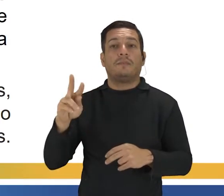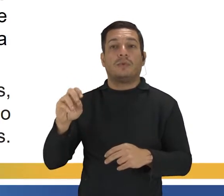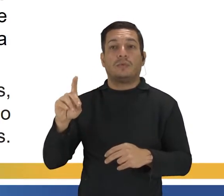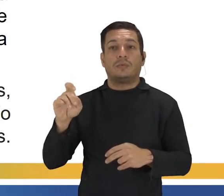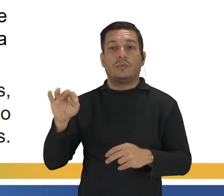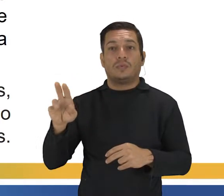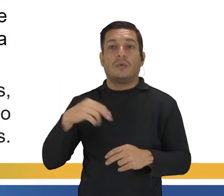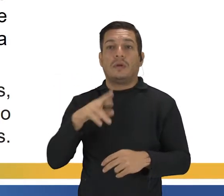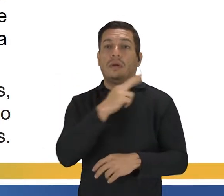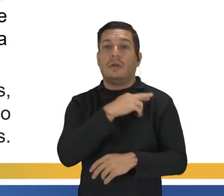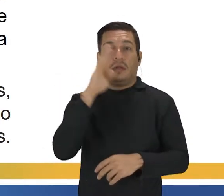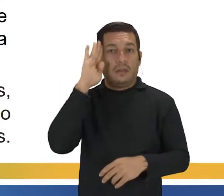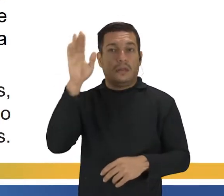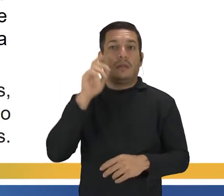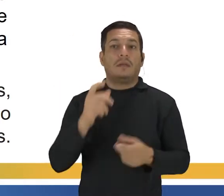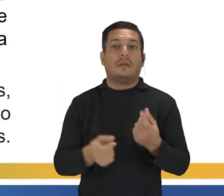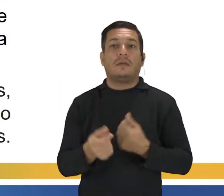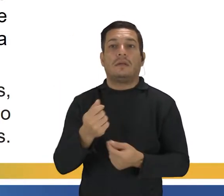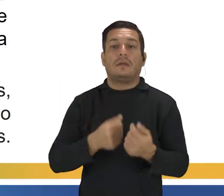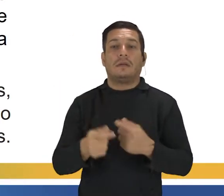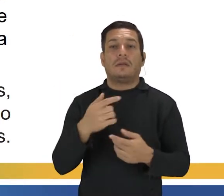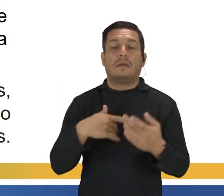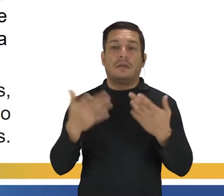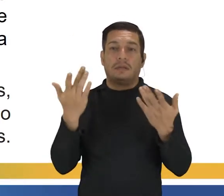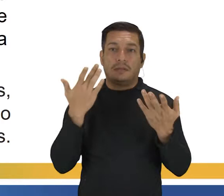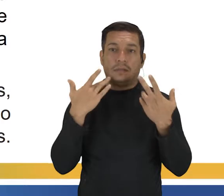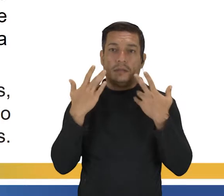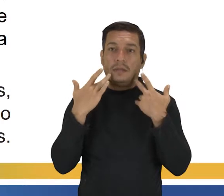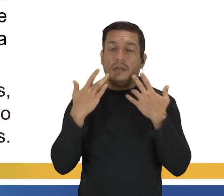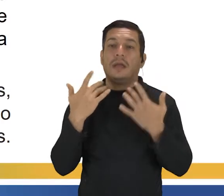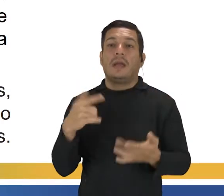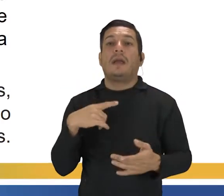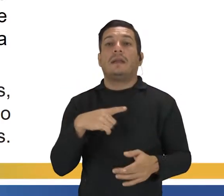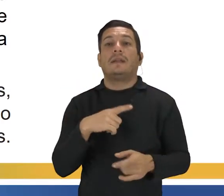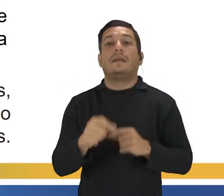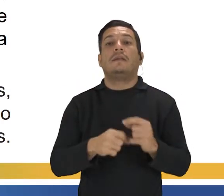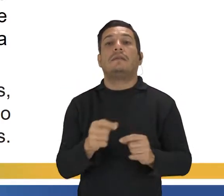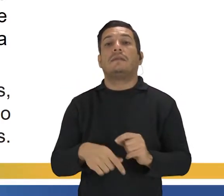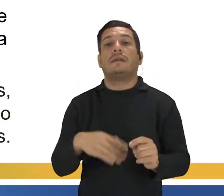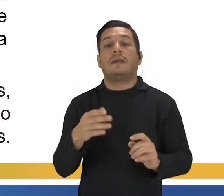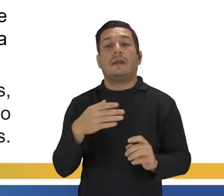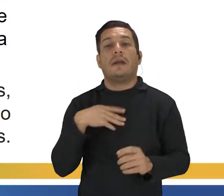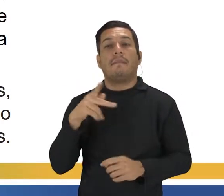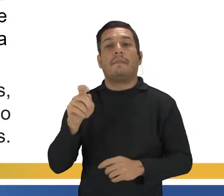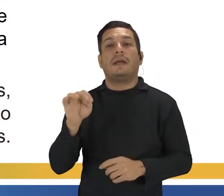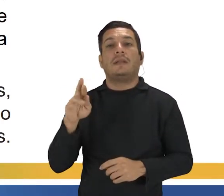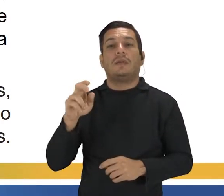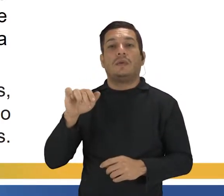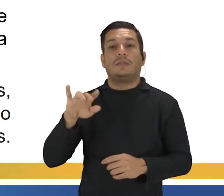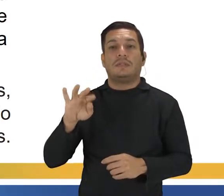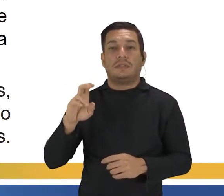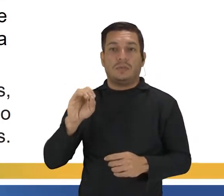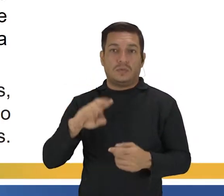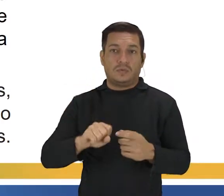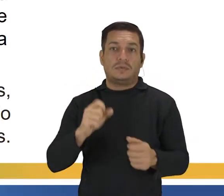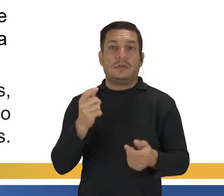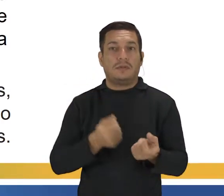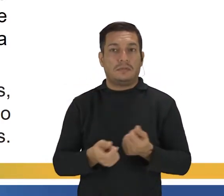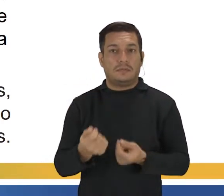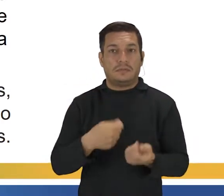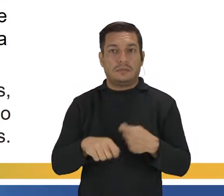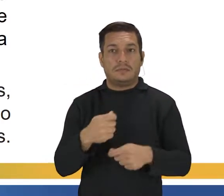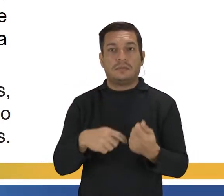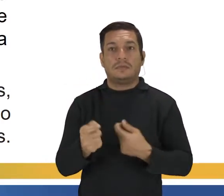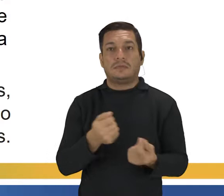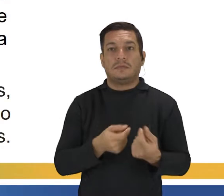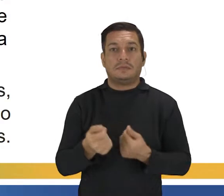principal responsável pelo financiamento da peça. É ele que busca patrocínios e administra o dinheiro